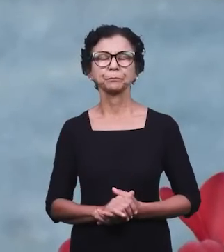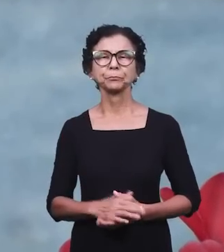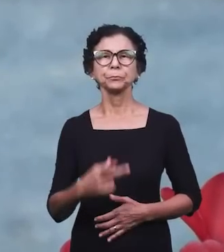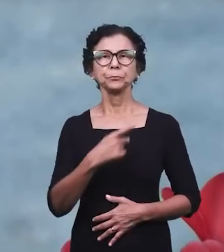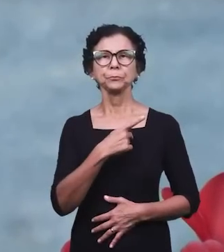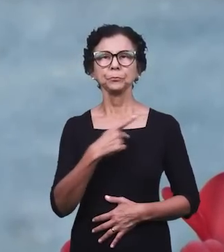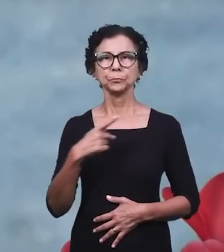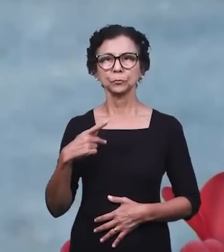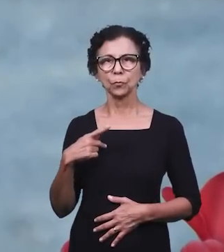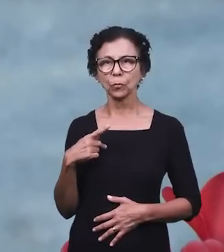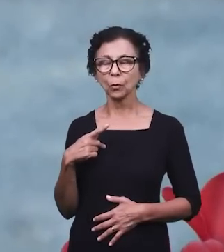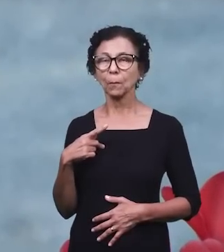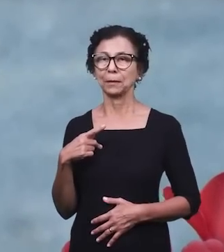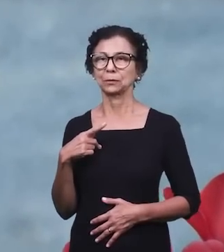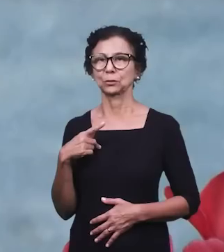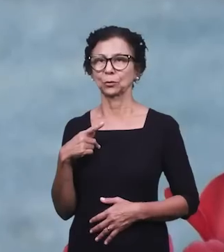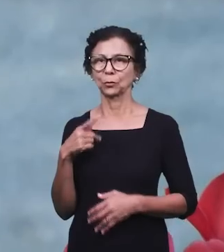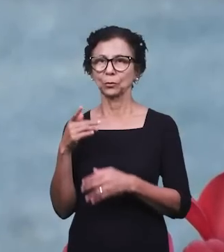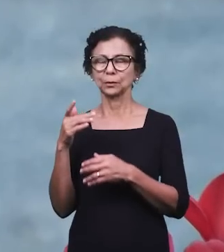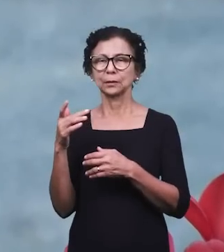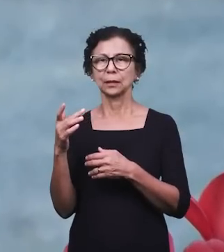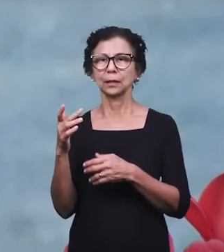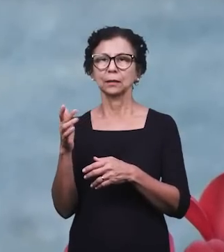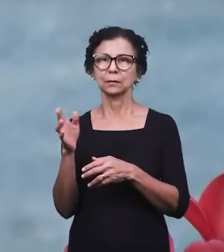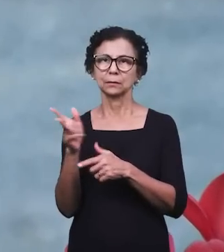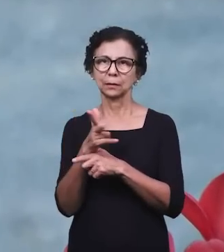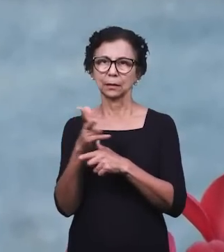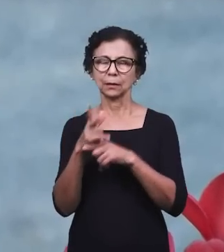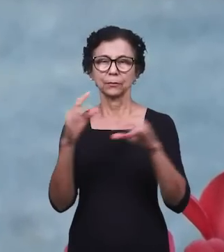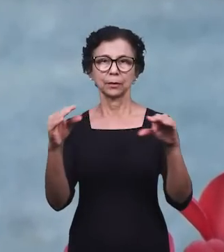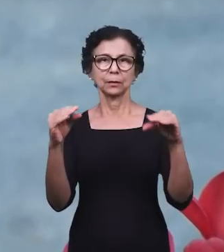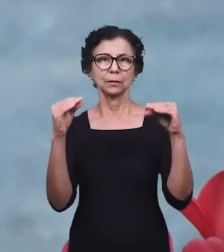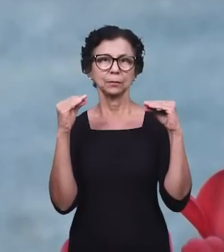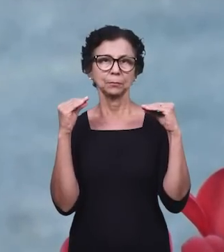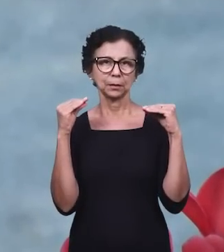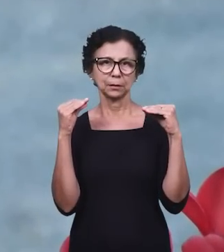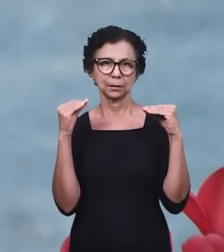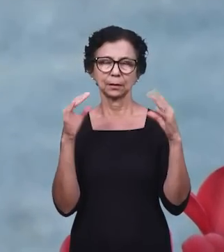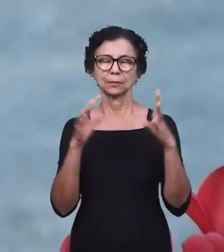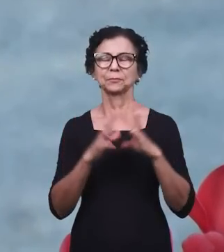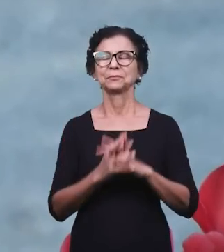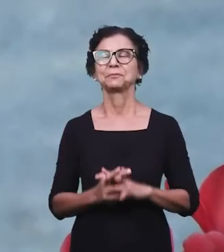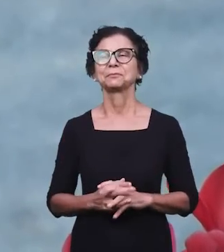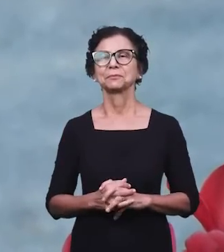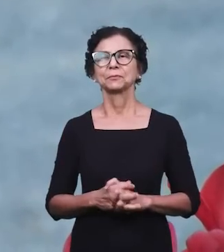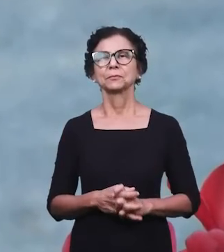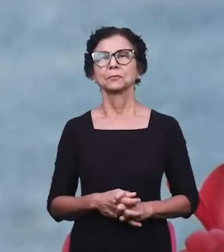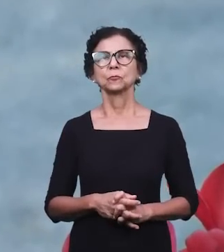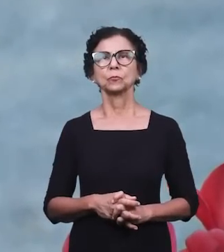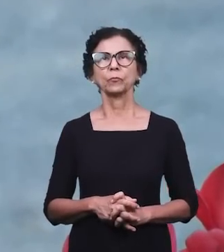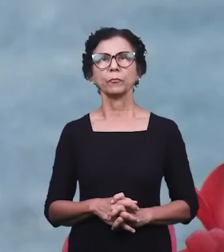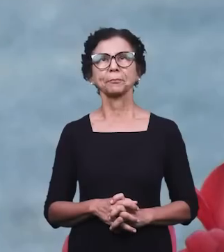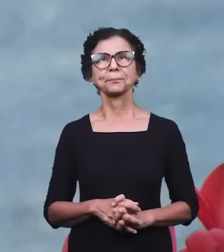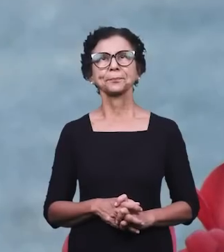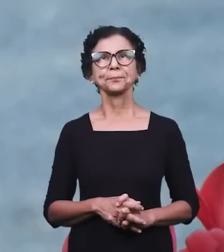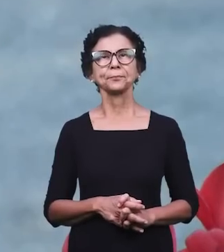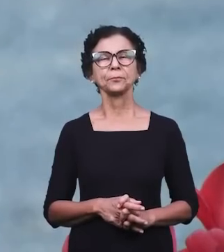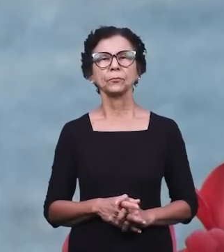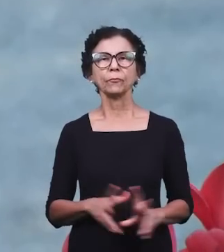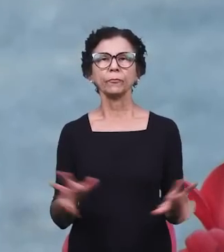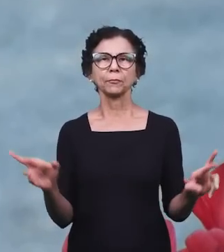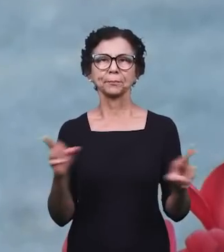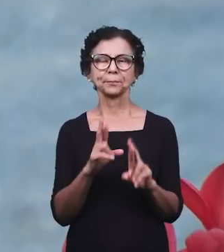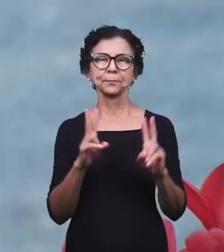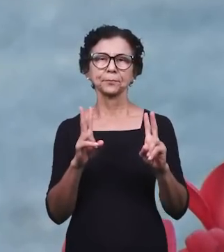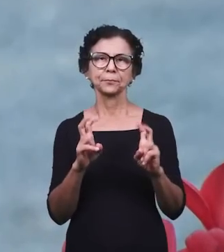grava para nós aqui, envia para nós, e uma mensagem que é transmitida aplicando aquilo que foi tratado à nossa vida do seu ponto de